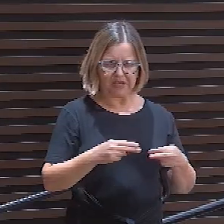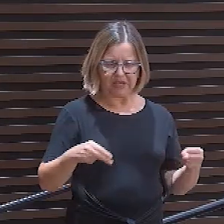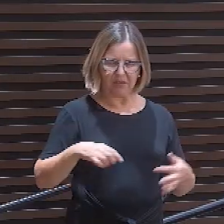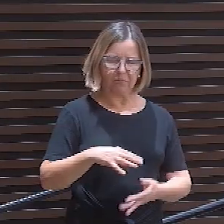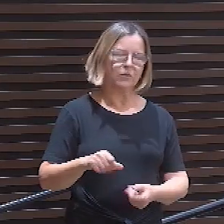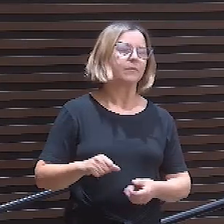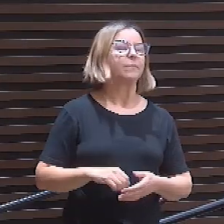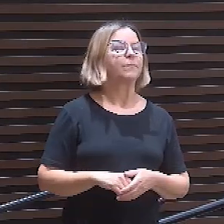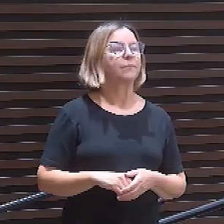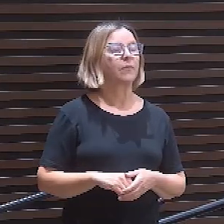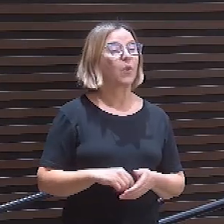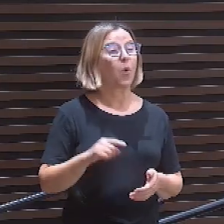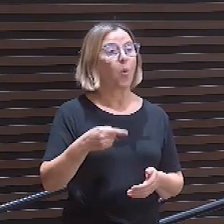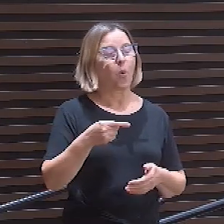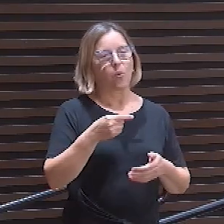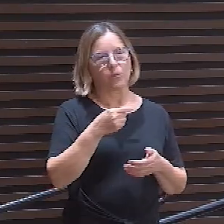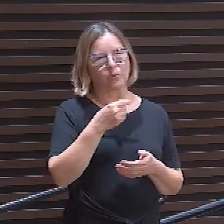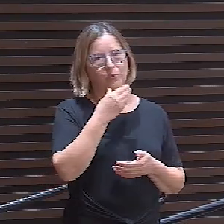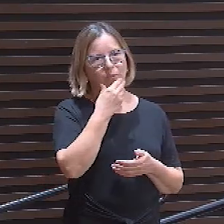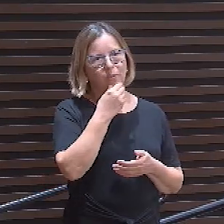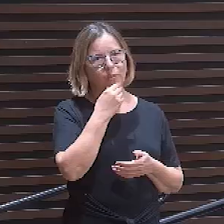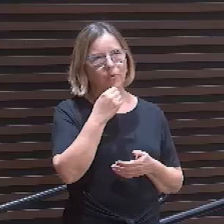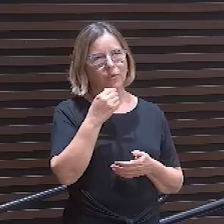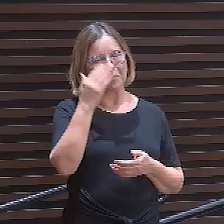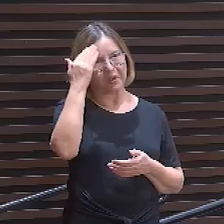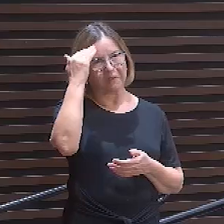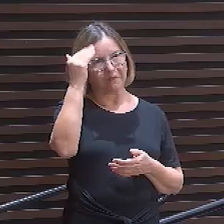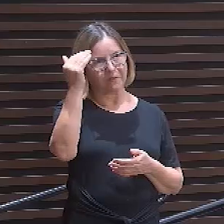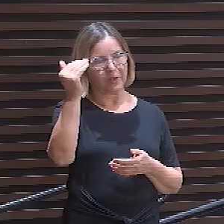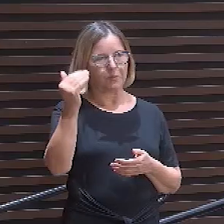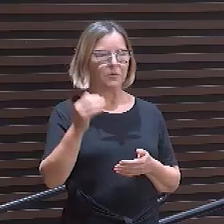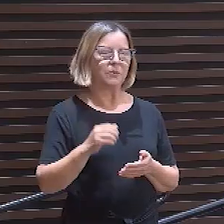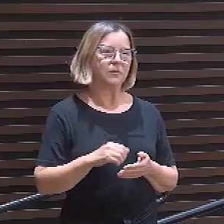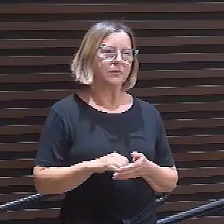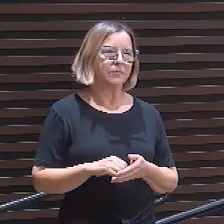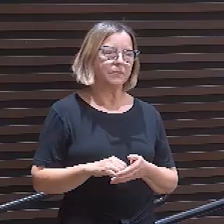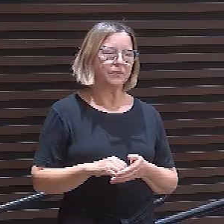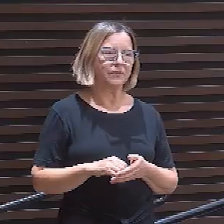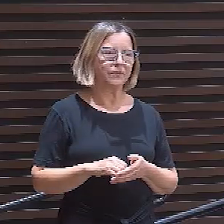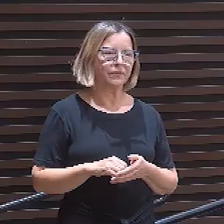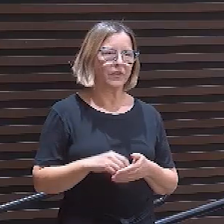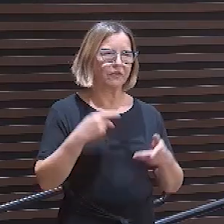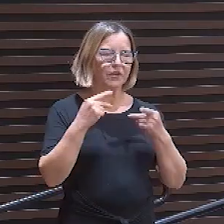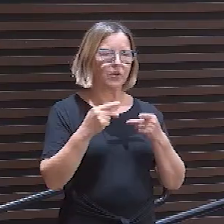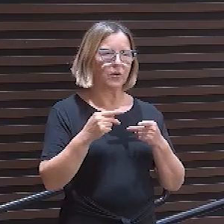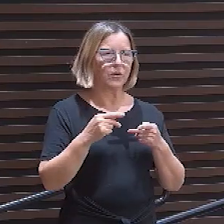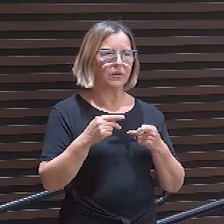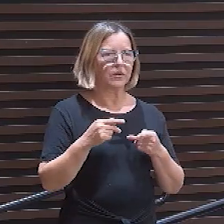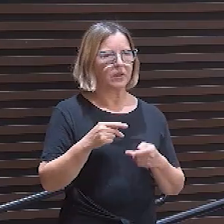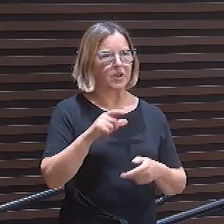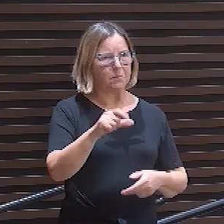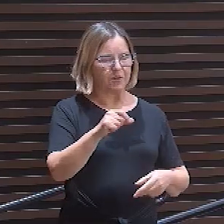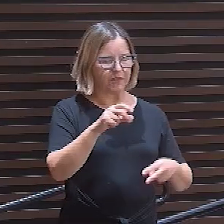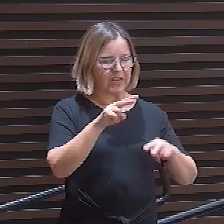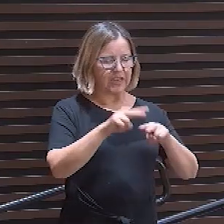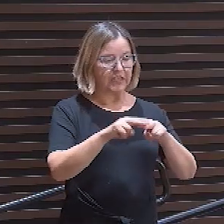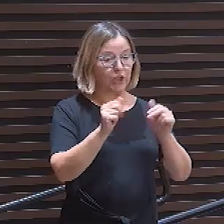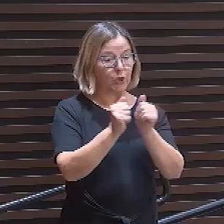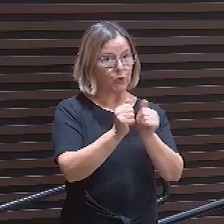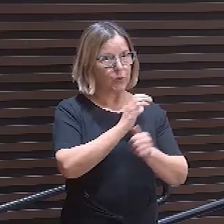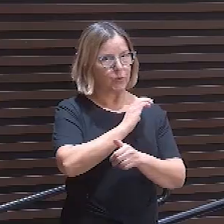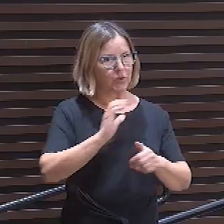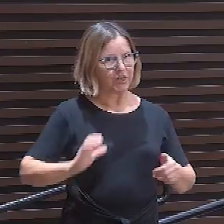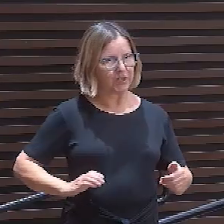John Bunyan foi escritor do Peregrino. Ele disse assim, prefiro a cadeia com Cristo do